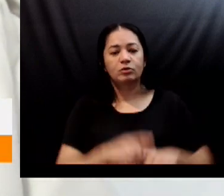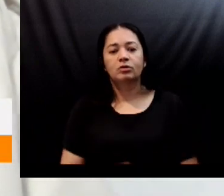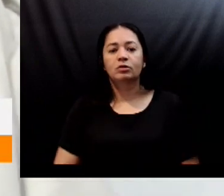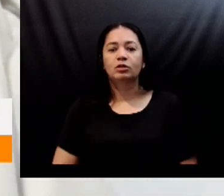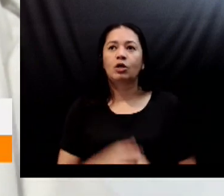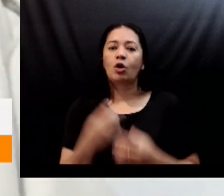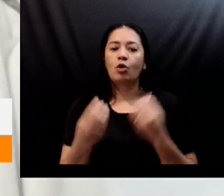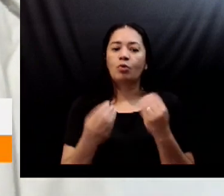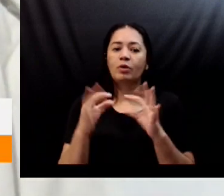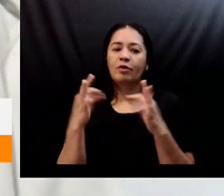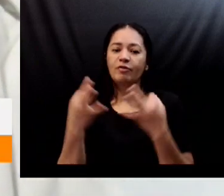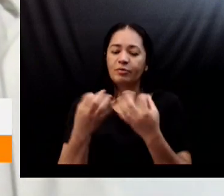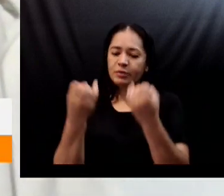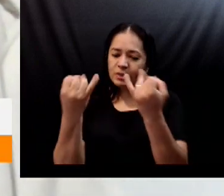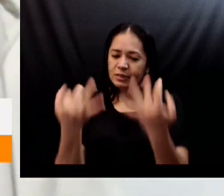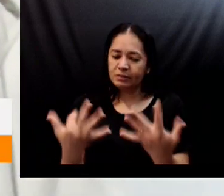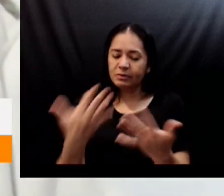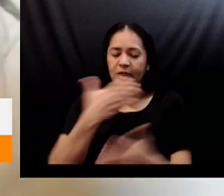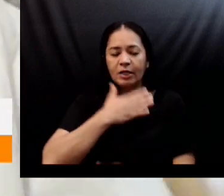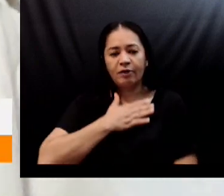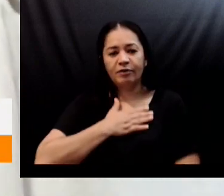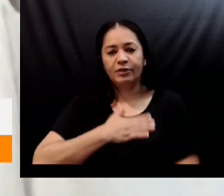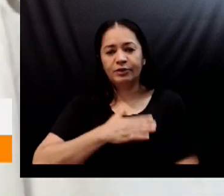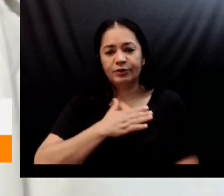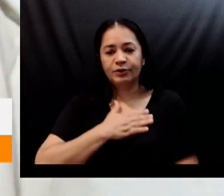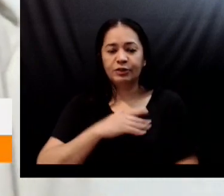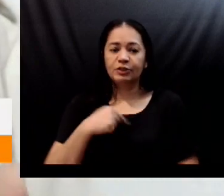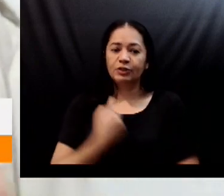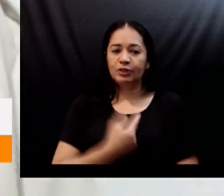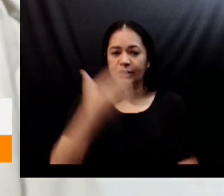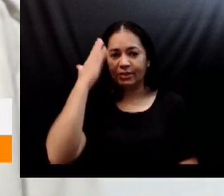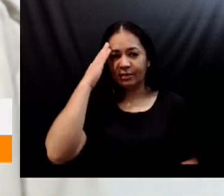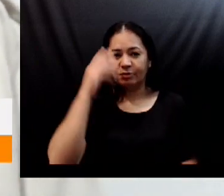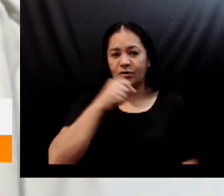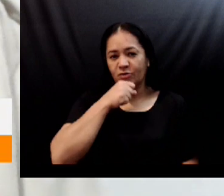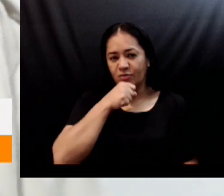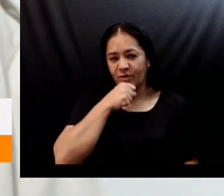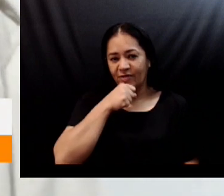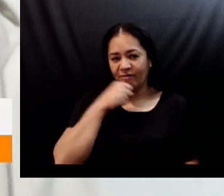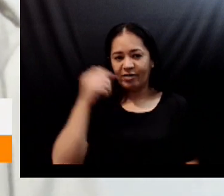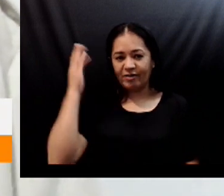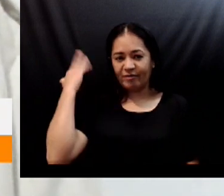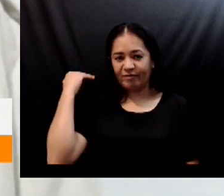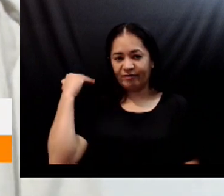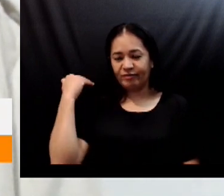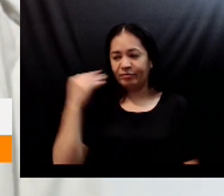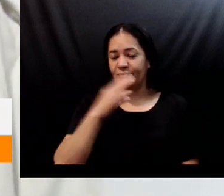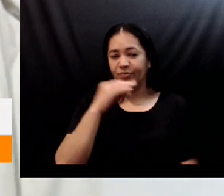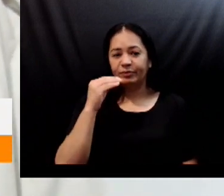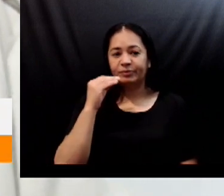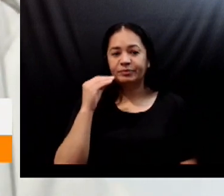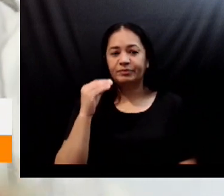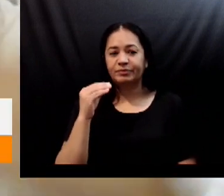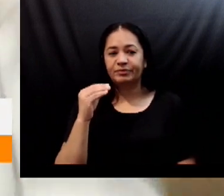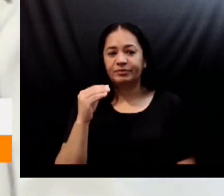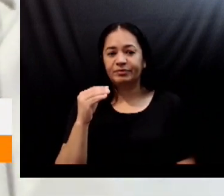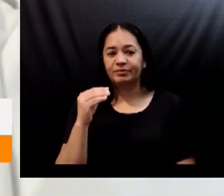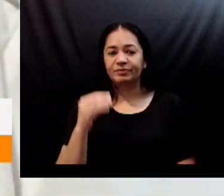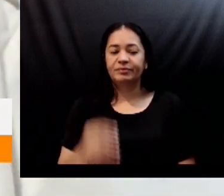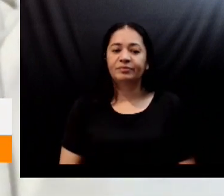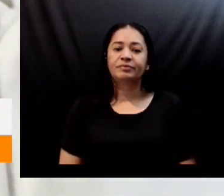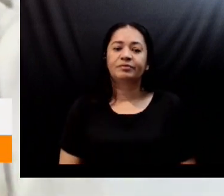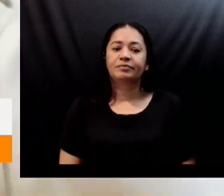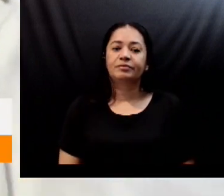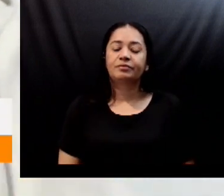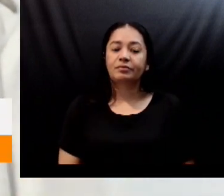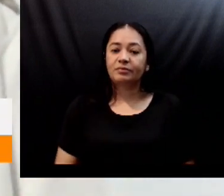do descanso. A gente sabe que os mais velhos, o que eles falavam dos adolescentes, por exemplo, que dormiam até mais tarde, né? Se você, como a